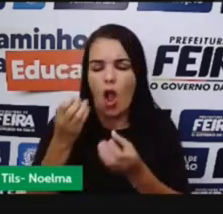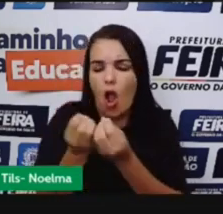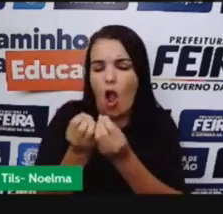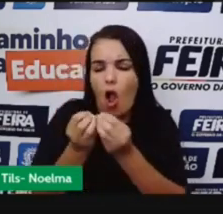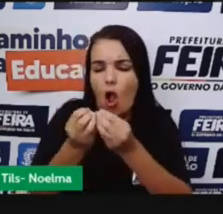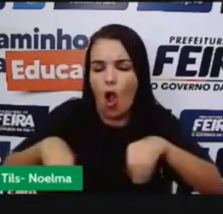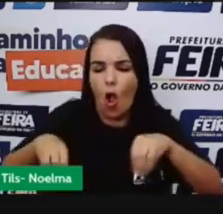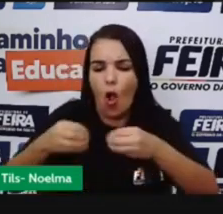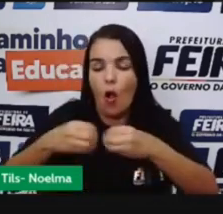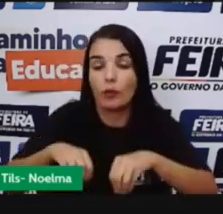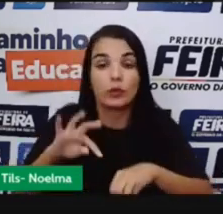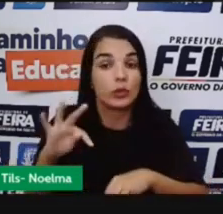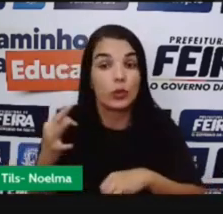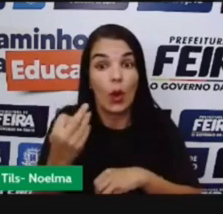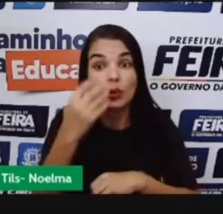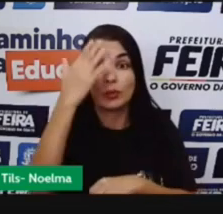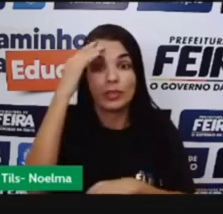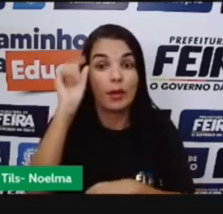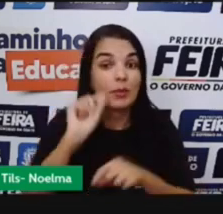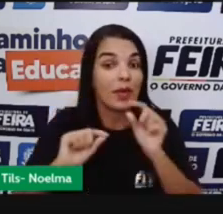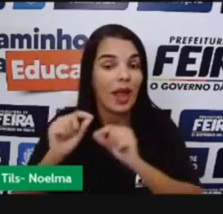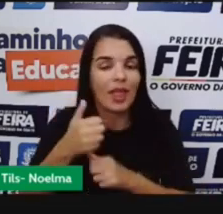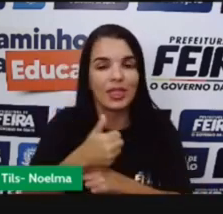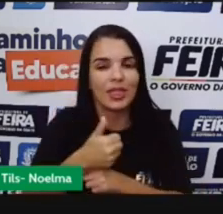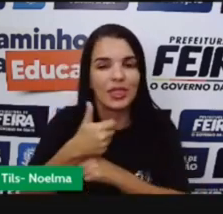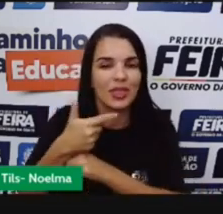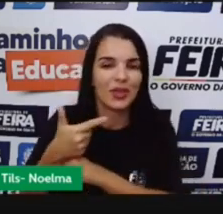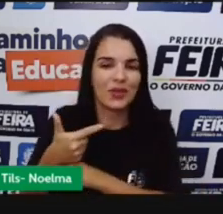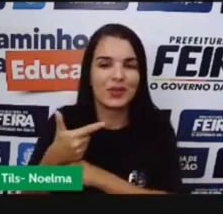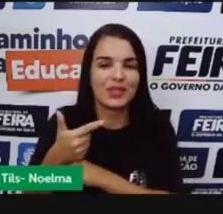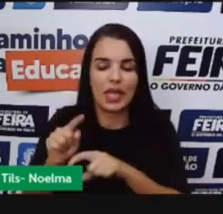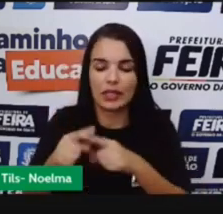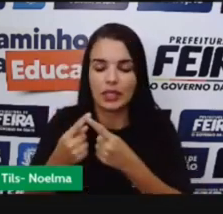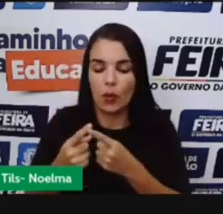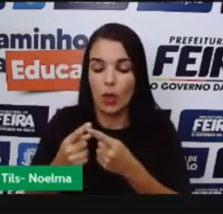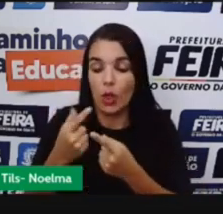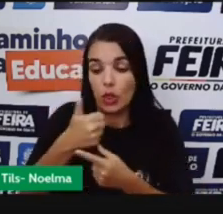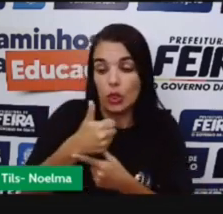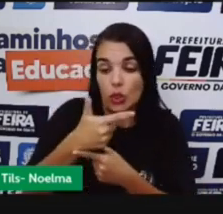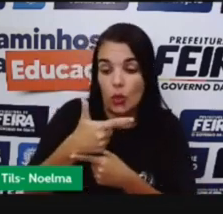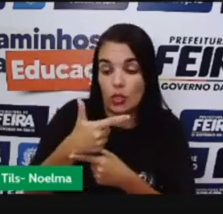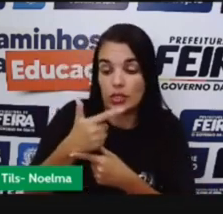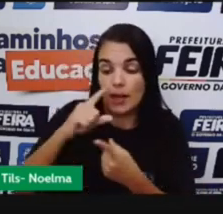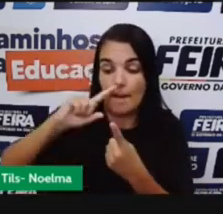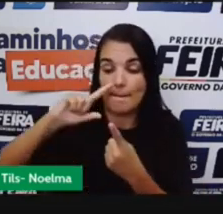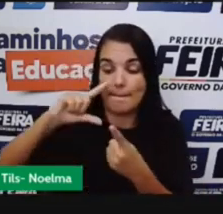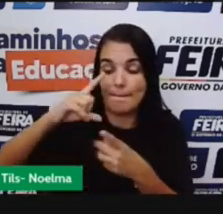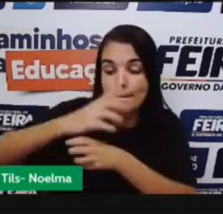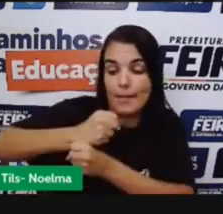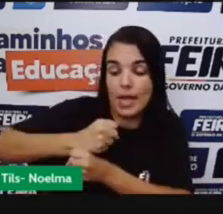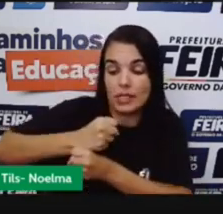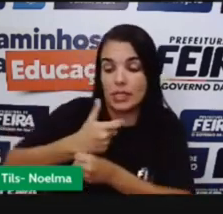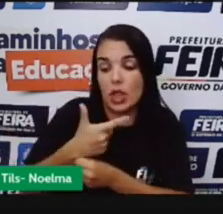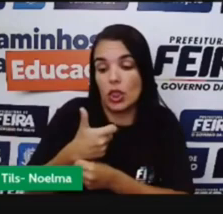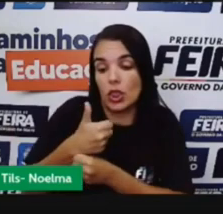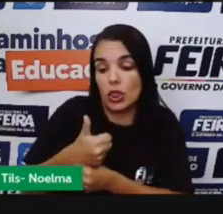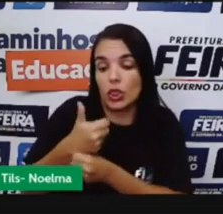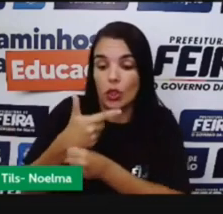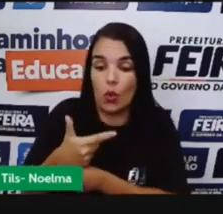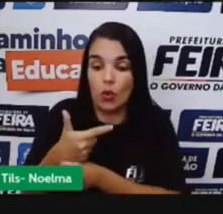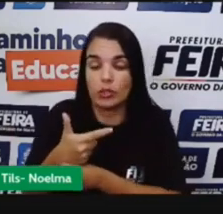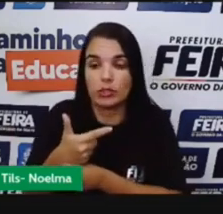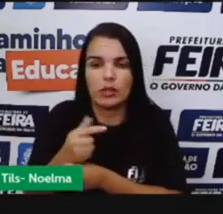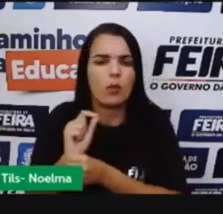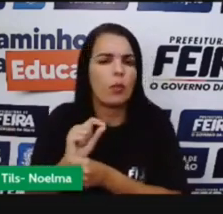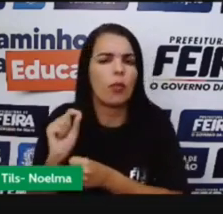mundo sabe: uma dúzia são 12 ovos. Então, se uma dúzia é 12, são 12, né? E